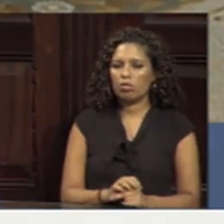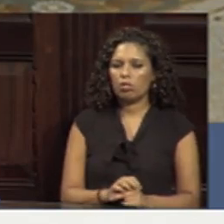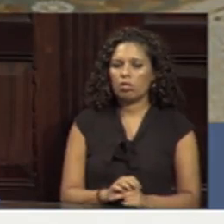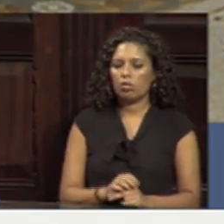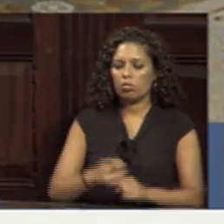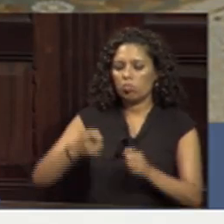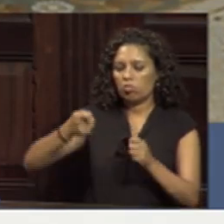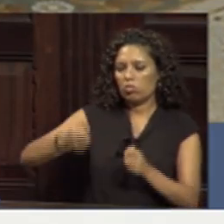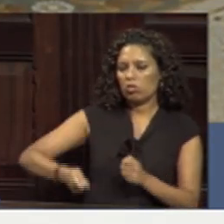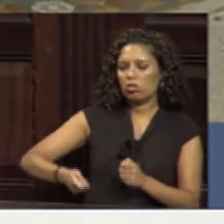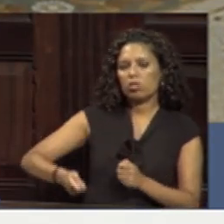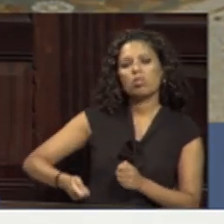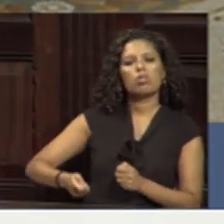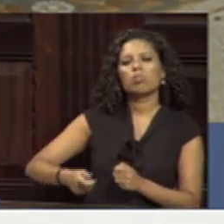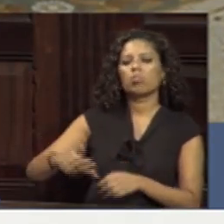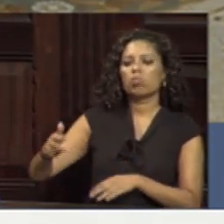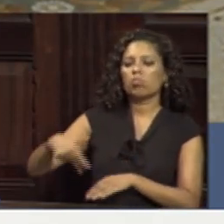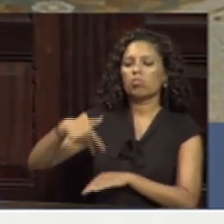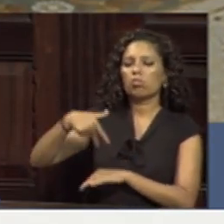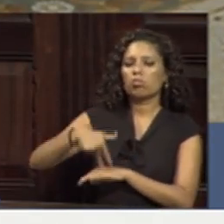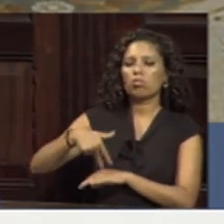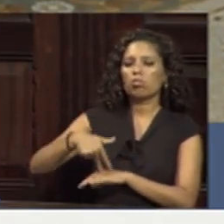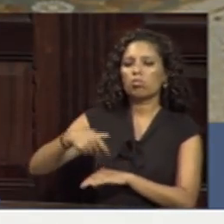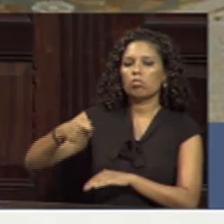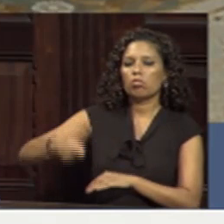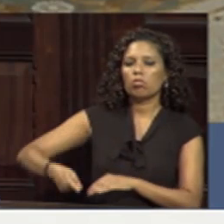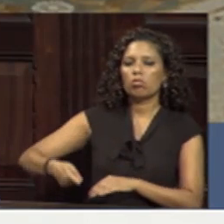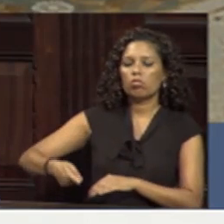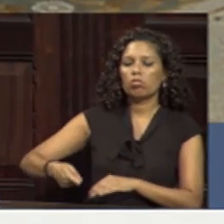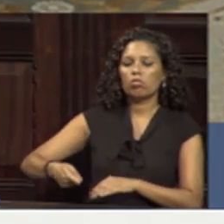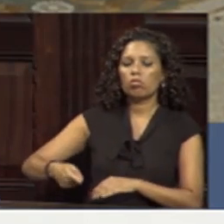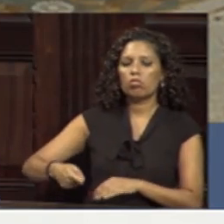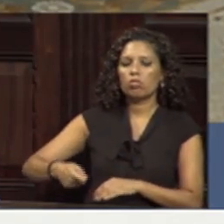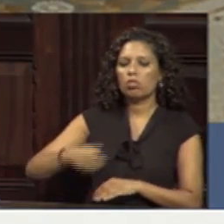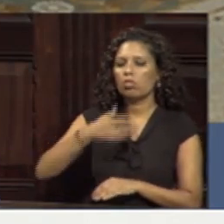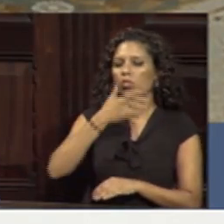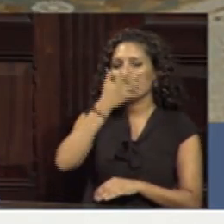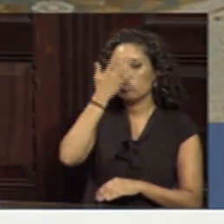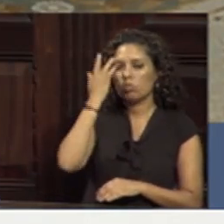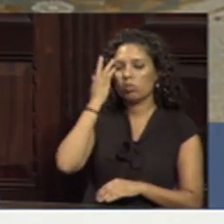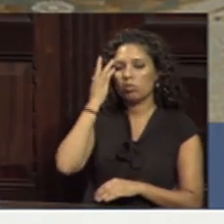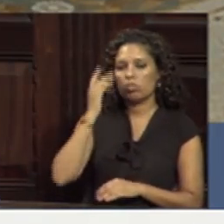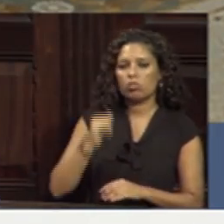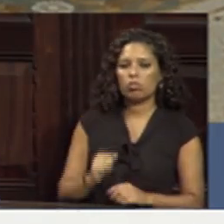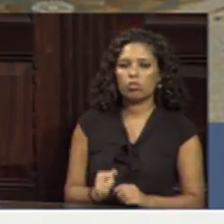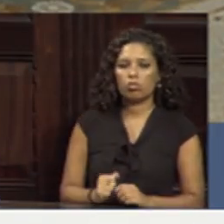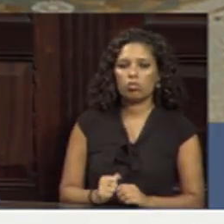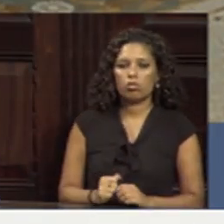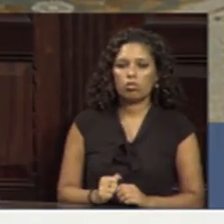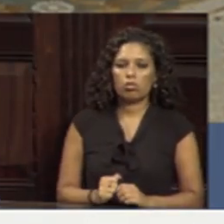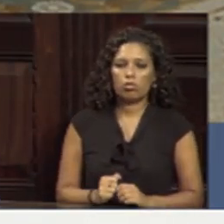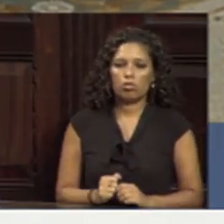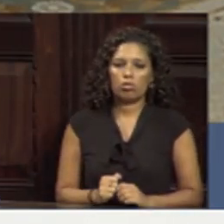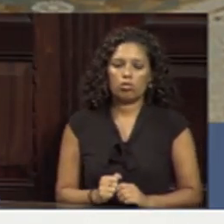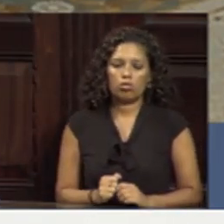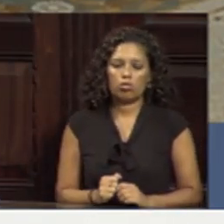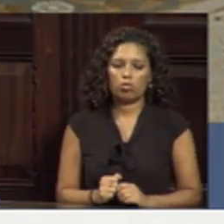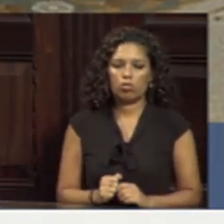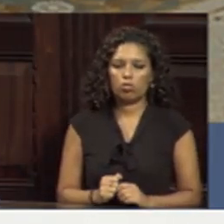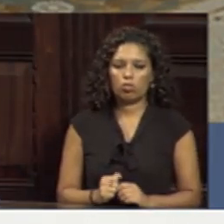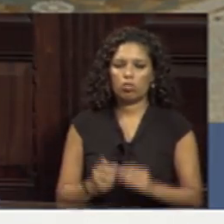utilitário, que ignora os seres humanos e as pessoas que precisam ser tratadas